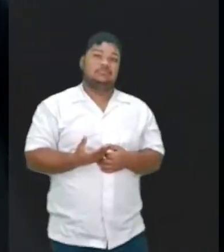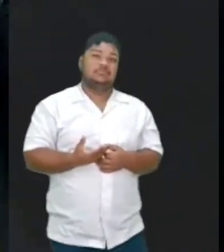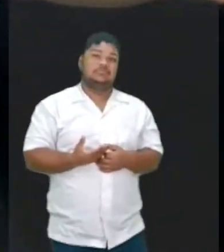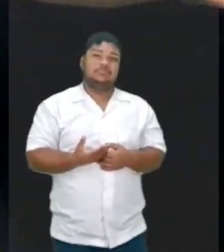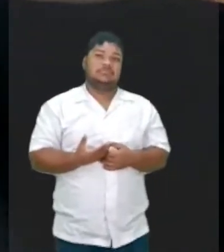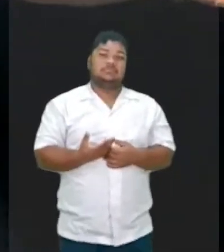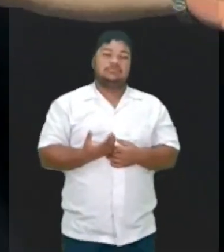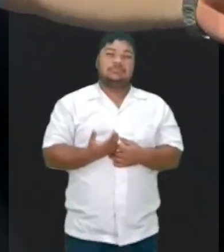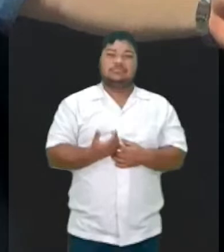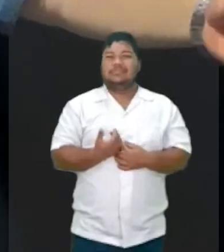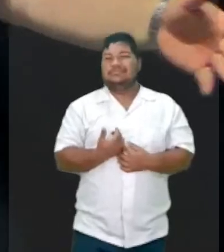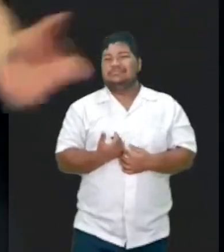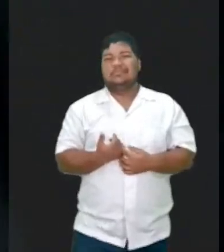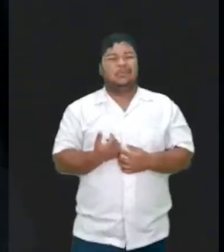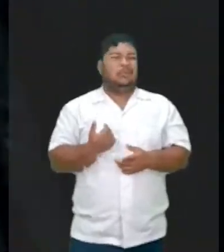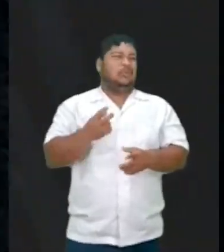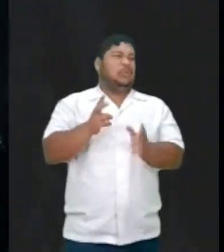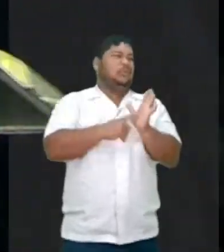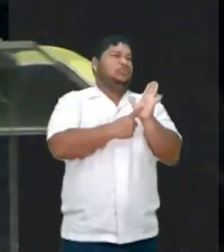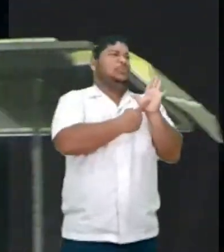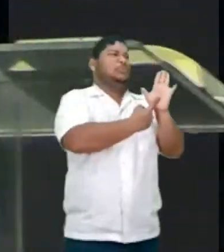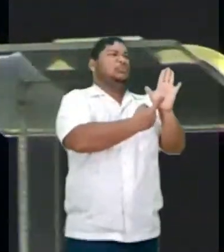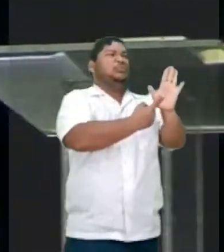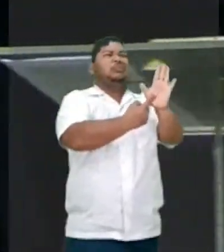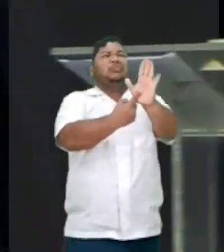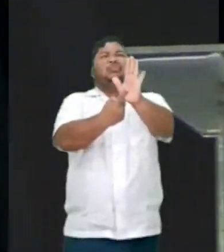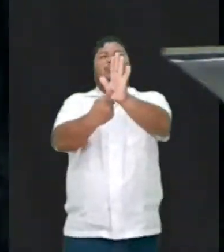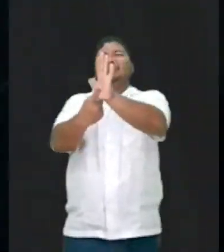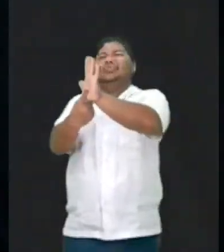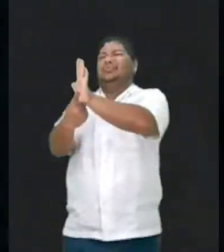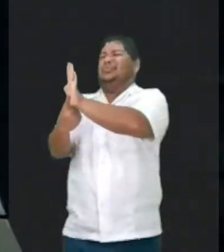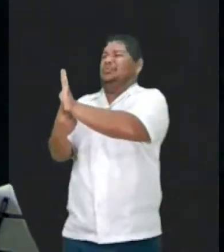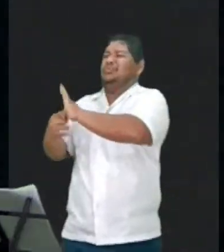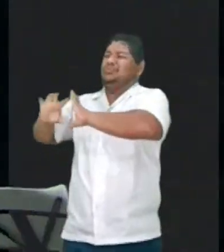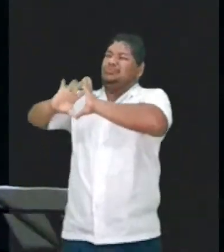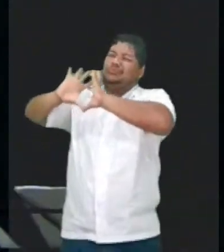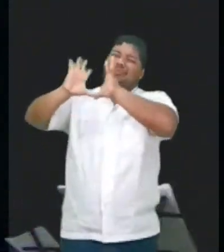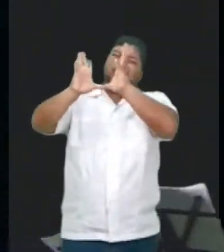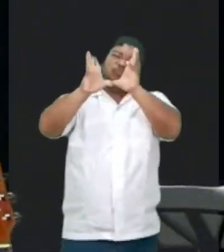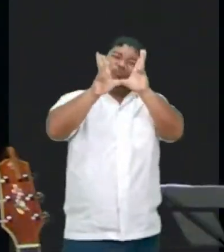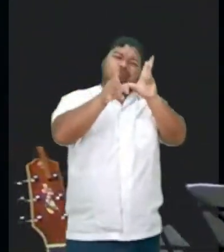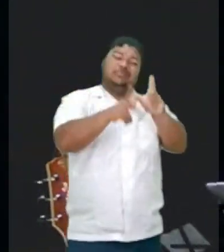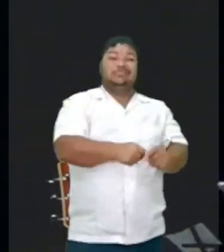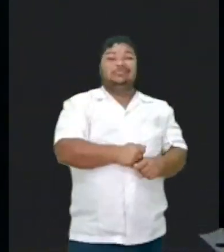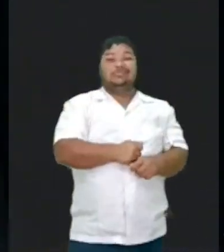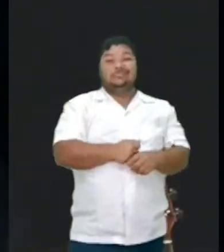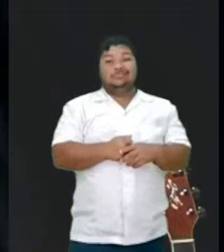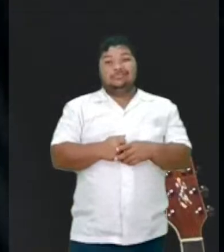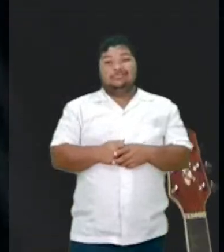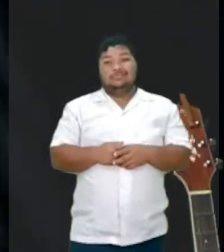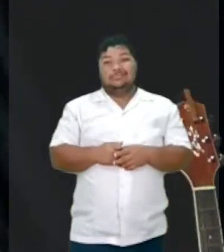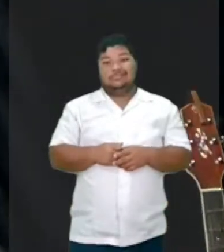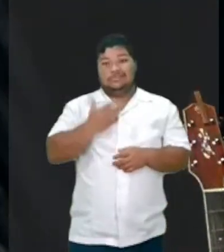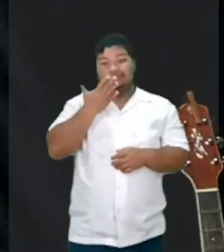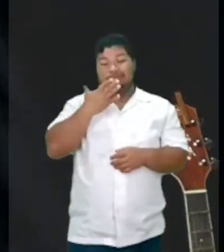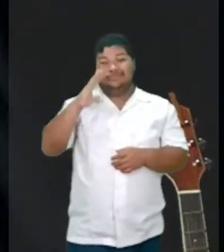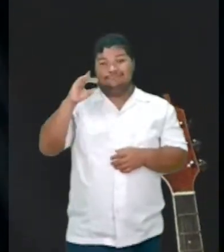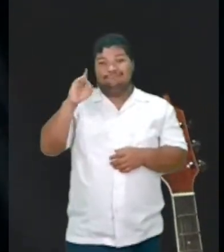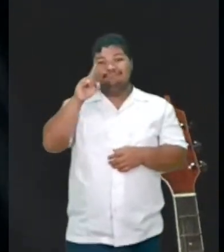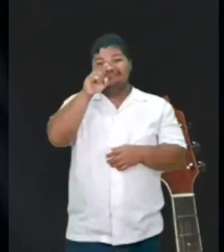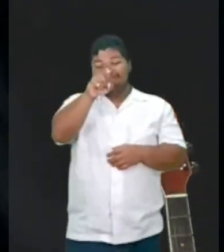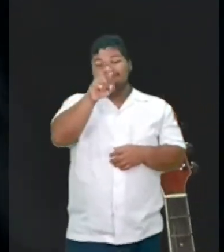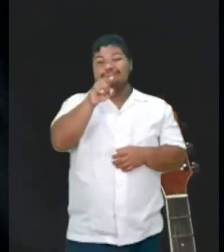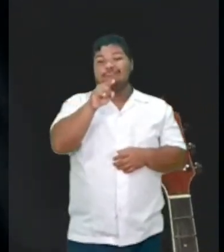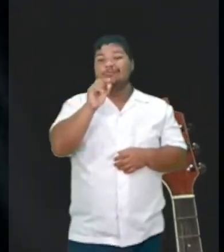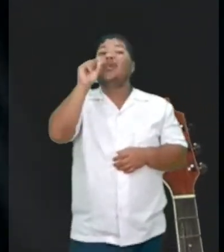as dependências do palácio, e a sala do tesouro, tudo. E aí o profeta Isaías diz assim para ele: o que